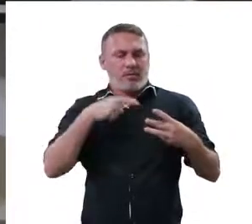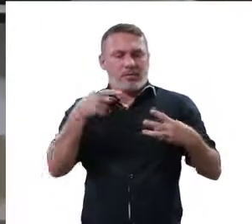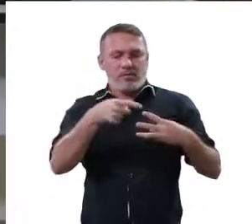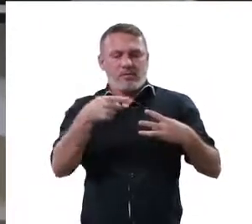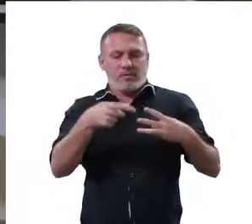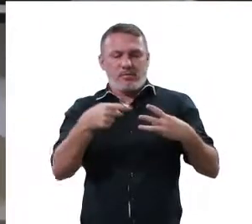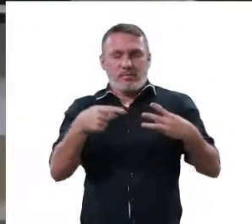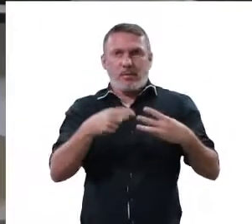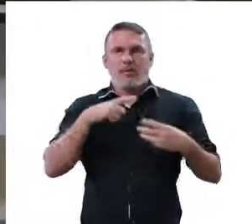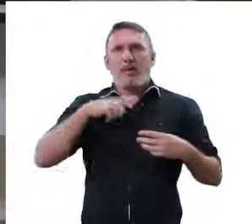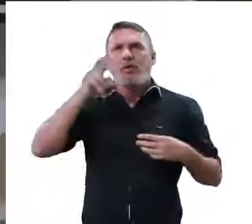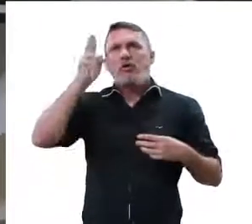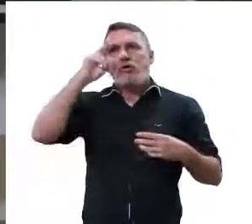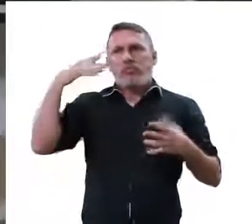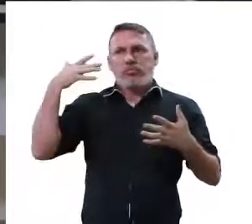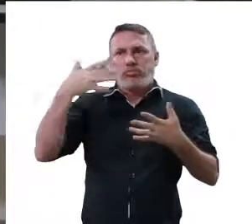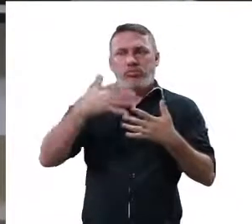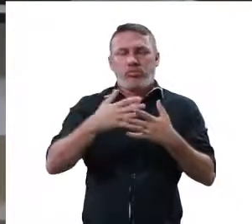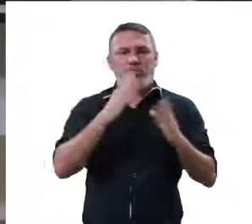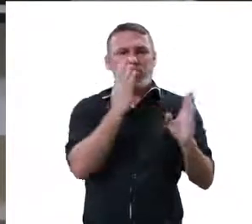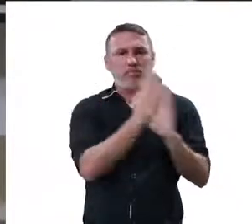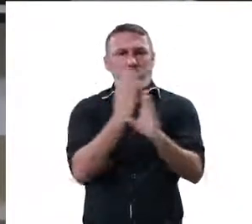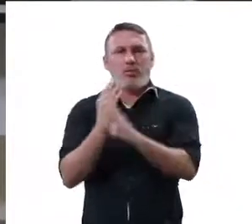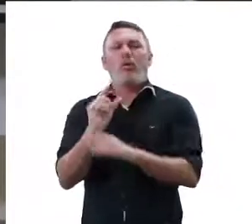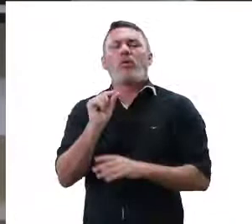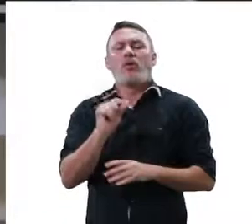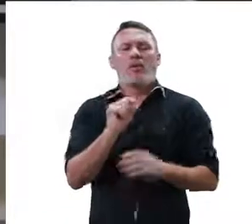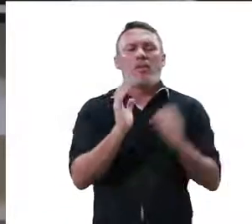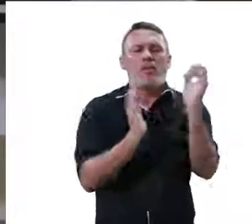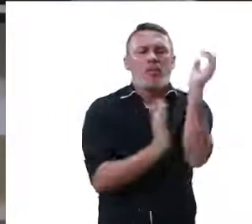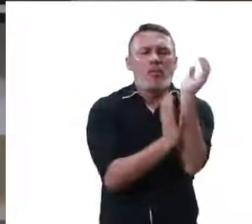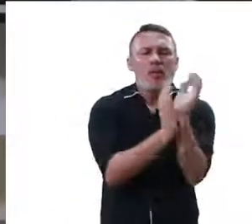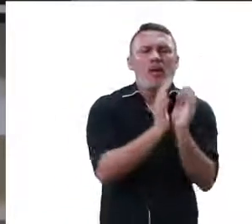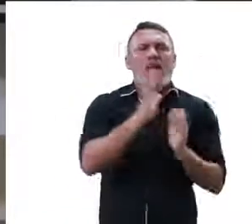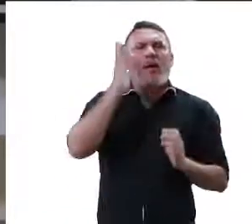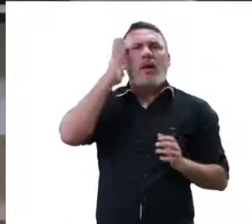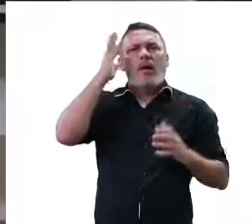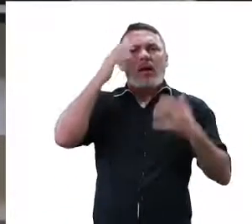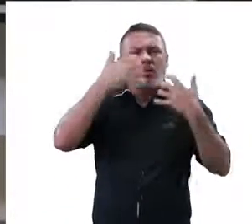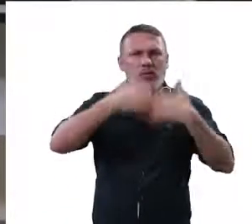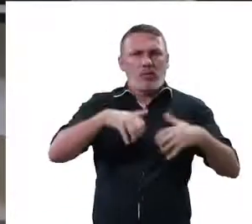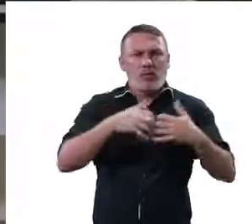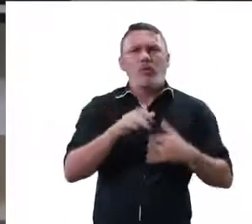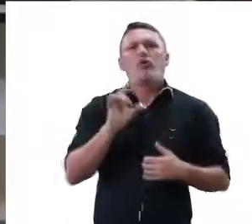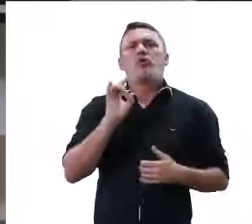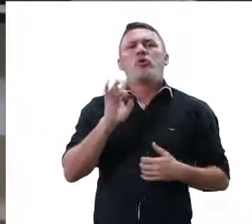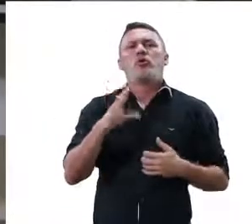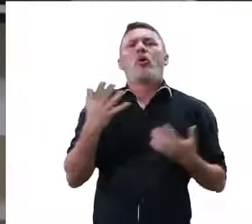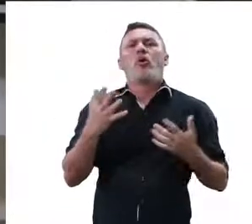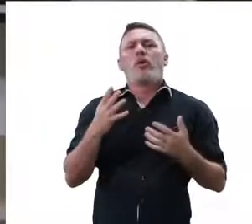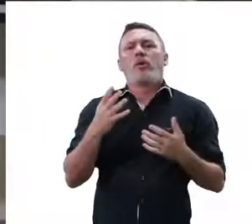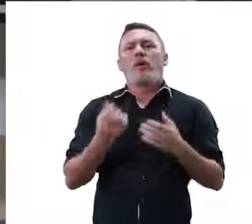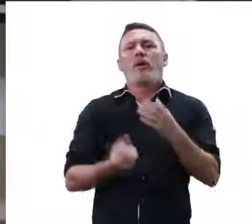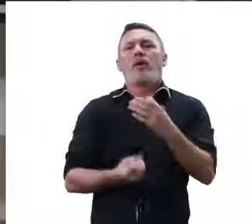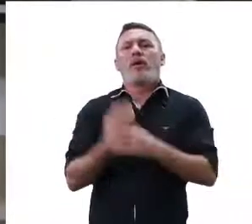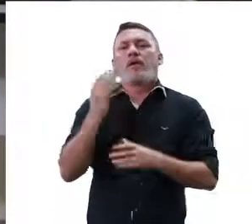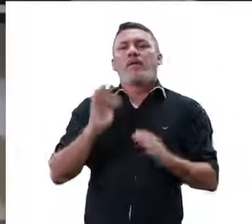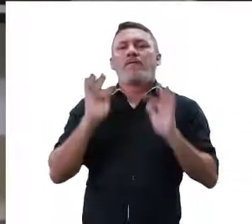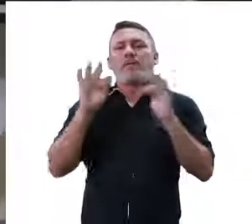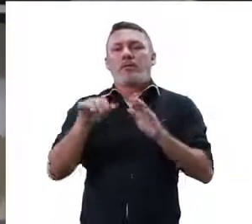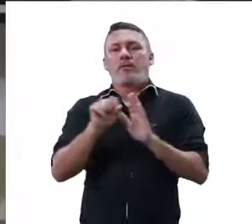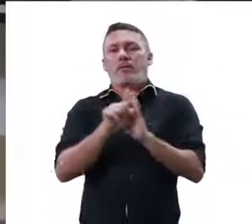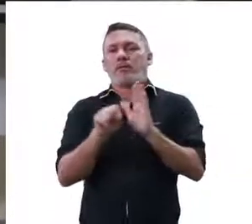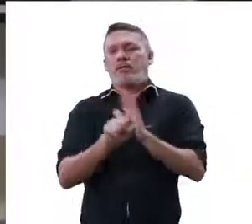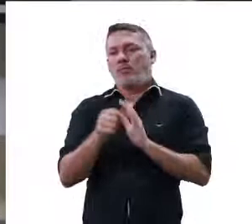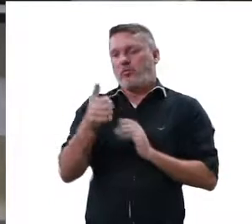elas sejam historicamente localizadas, né, por exemplo, o burocrático-racional vai existir quando? Somente a partir do final do